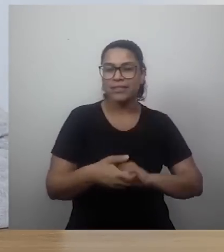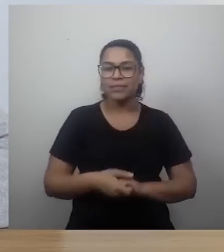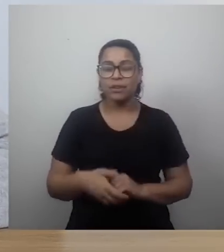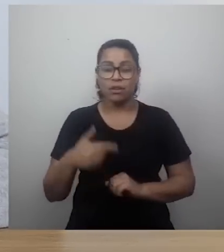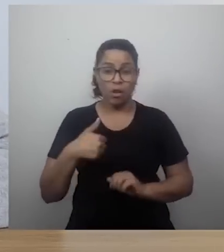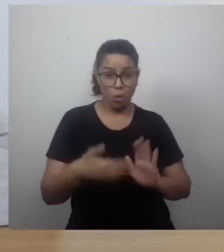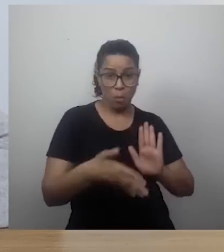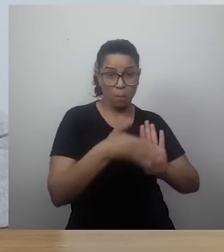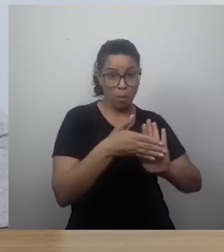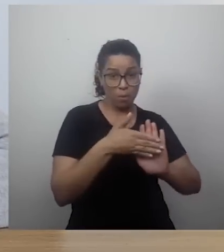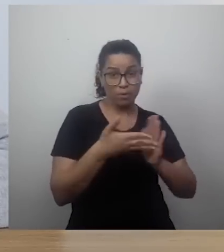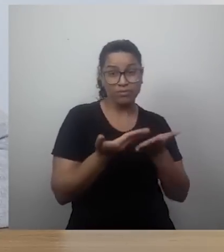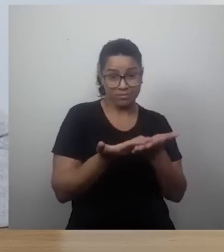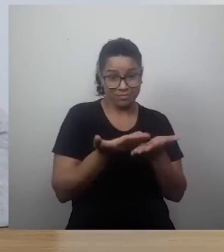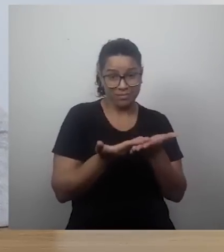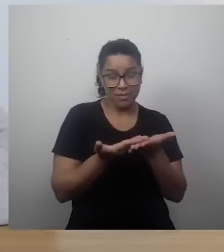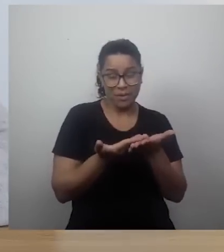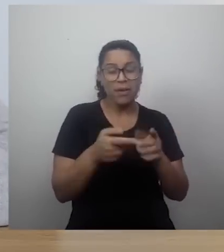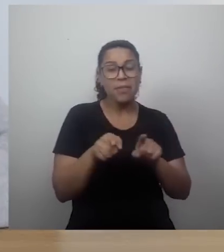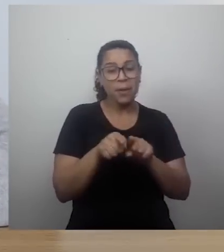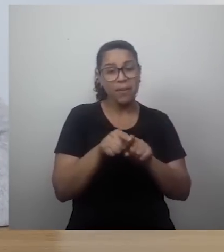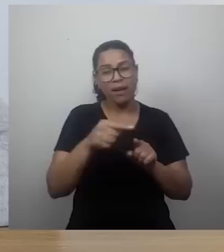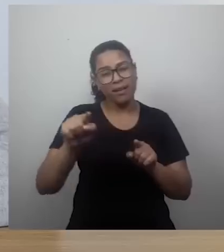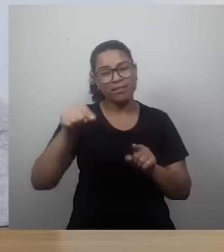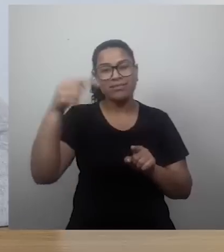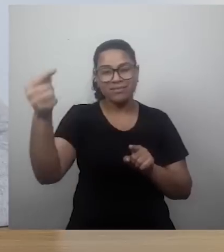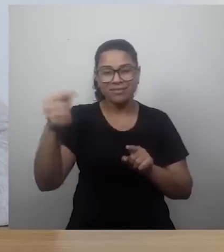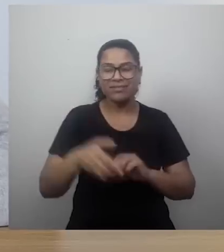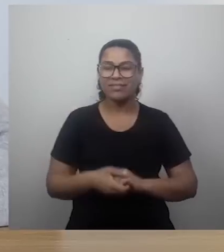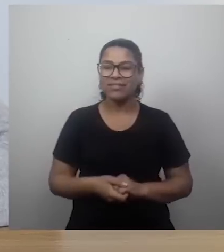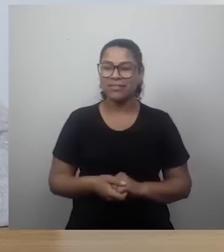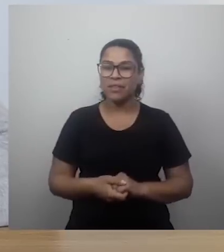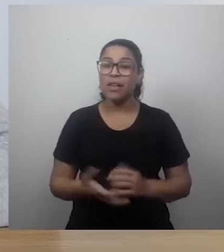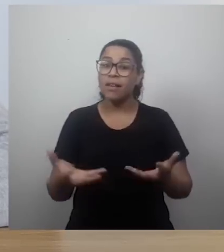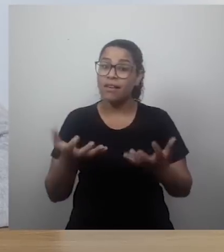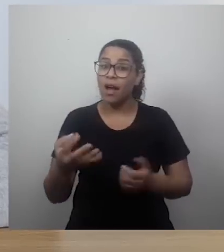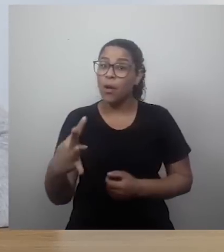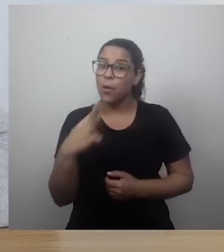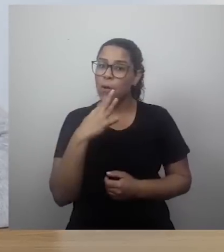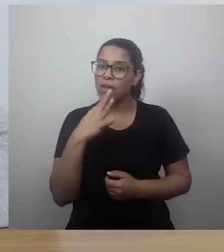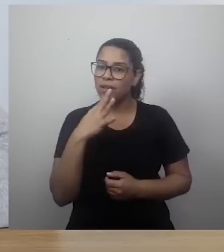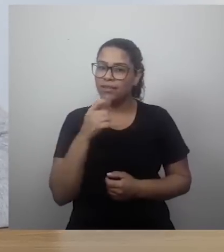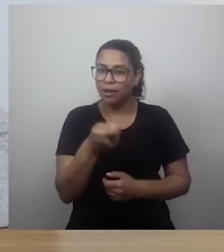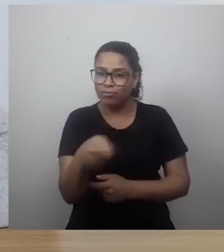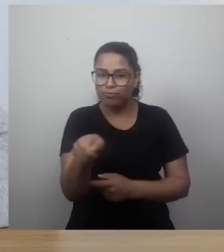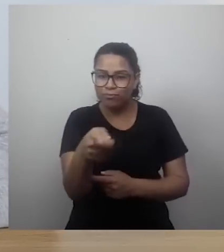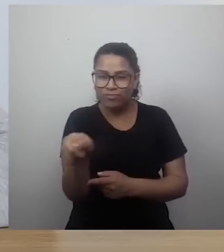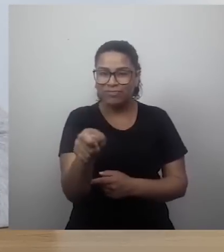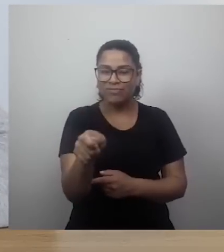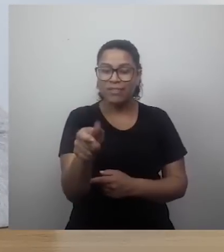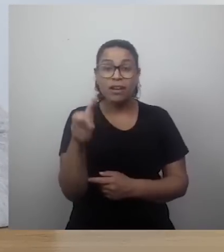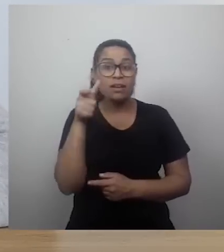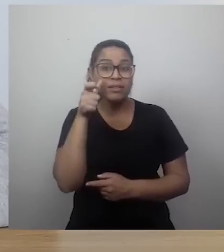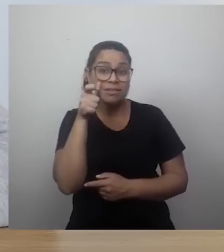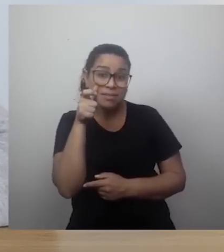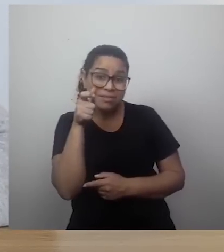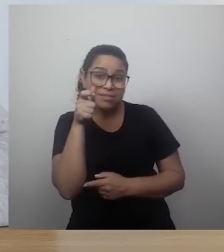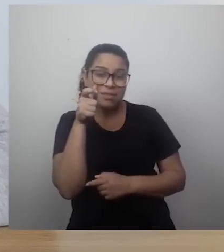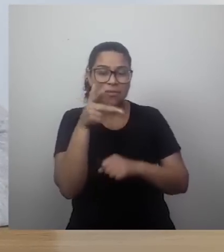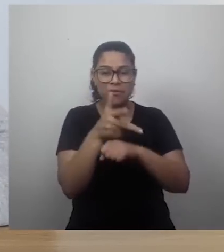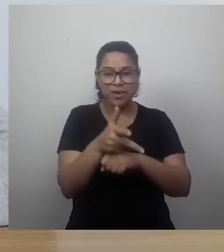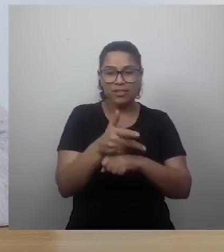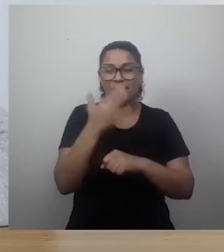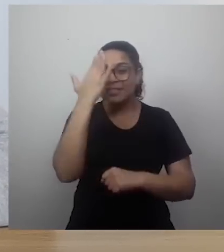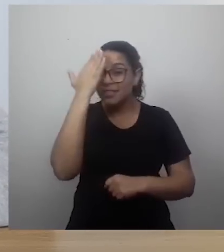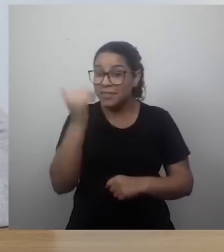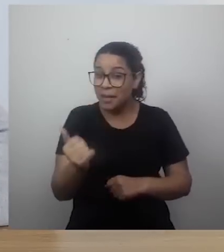que irei propor neste encontro e para os próximos, quero que vocês conheçam mais sobre a esgrima. Assistam a esse vídeo